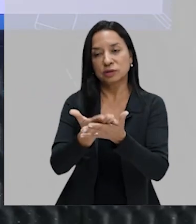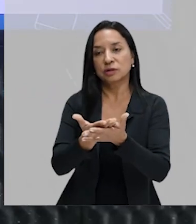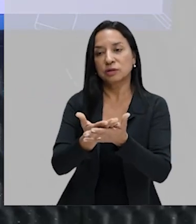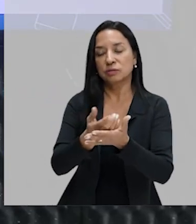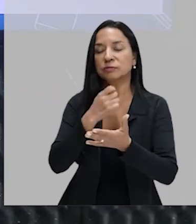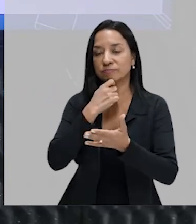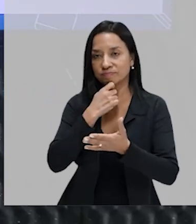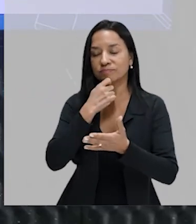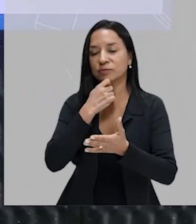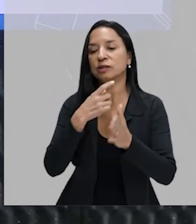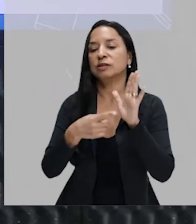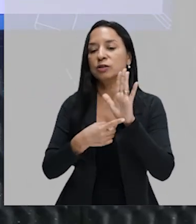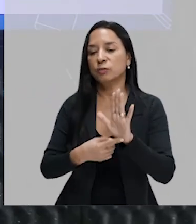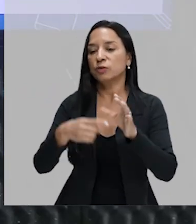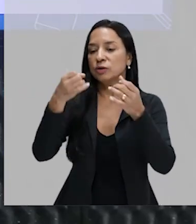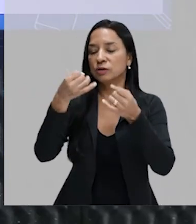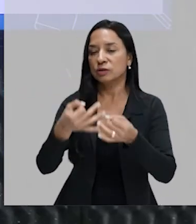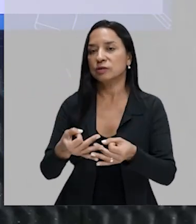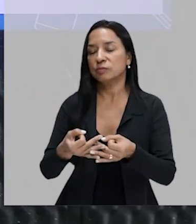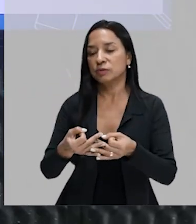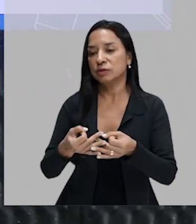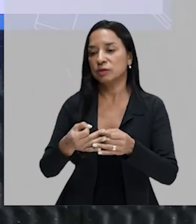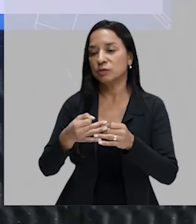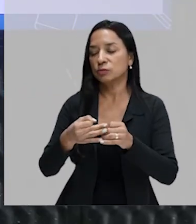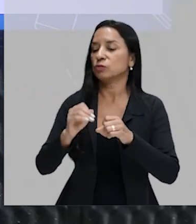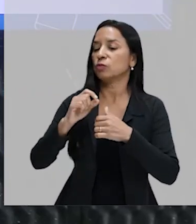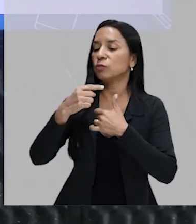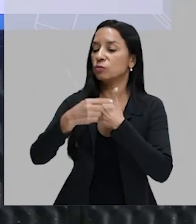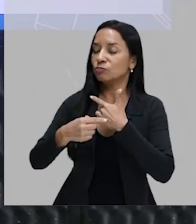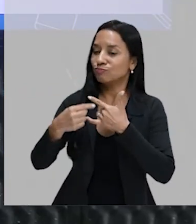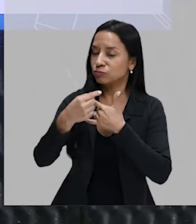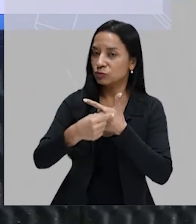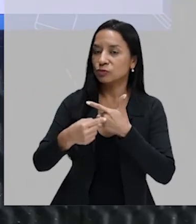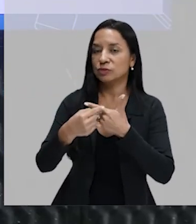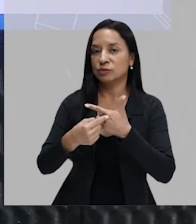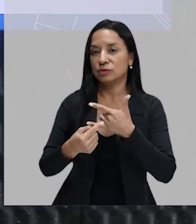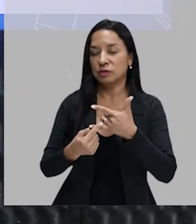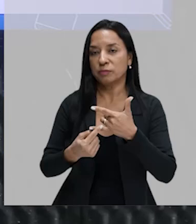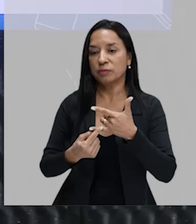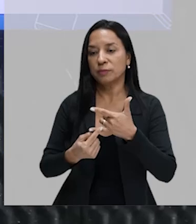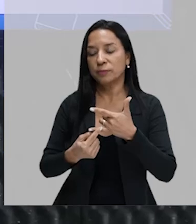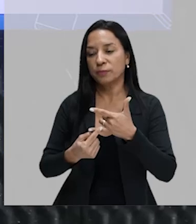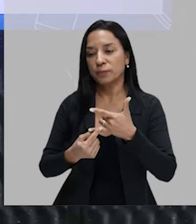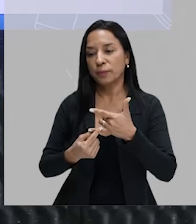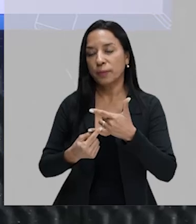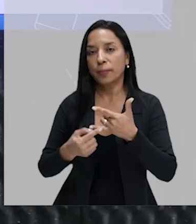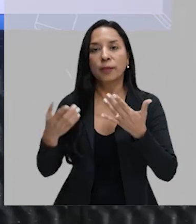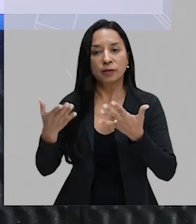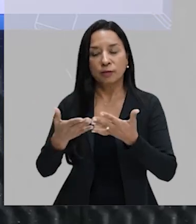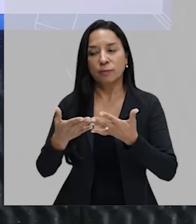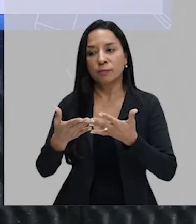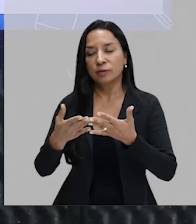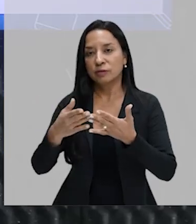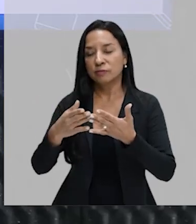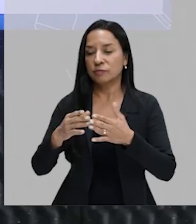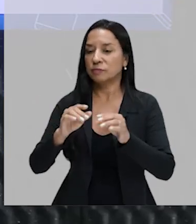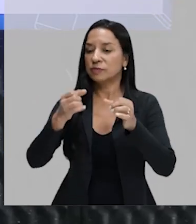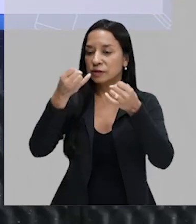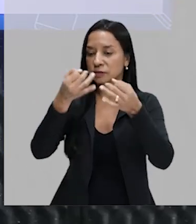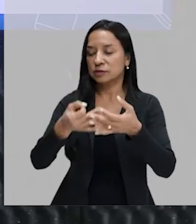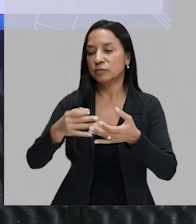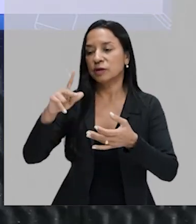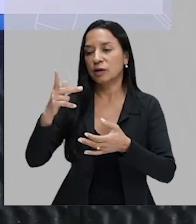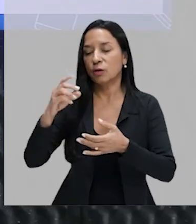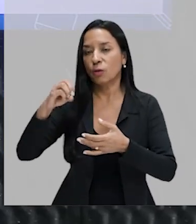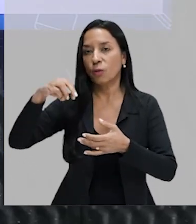mencionando sobre esse sistema reprodutor, só que a gente vai falar um pouco mais sobre a parte de hormônios, tá? Porque os